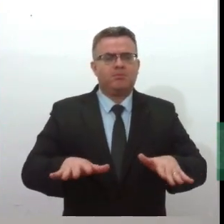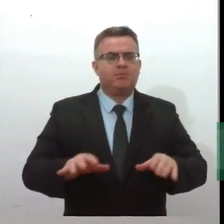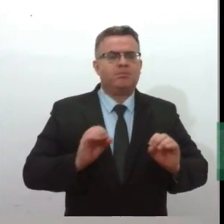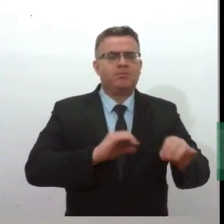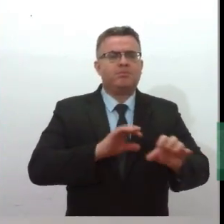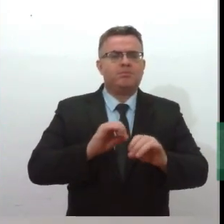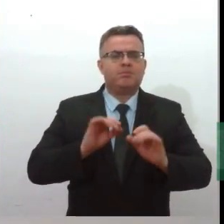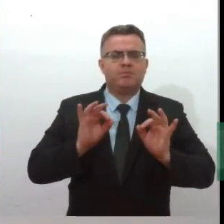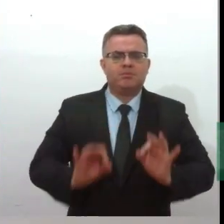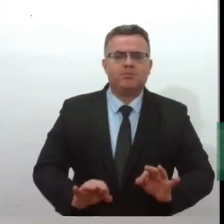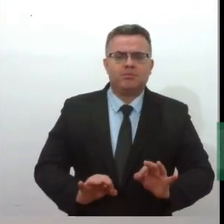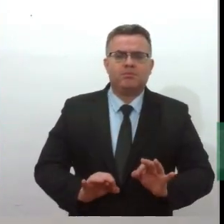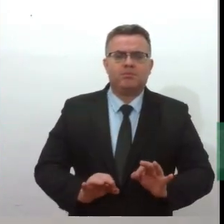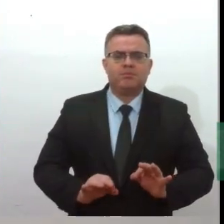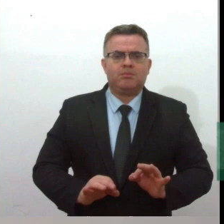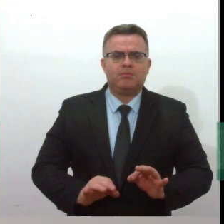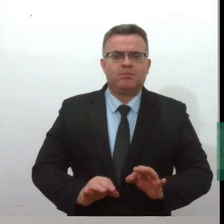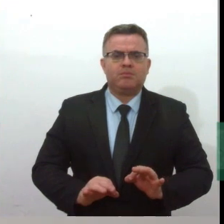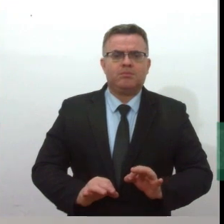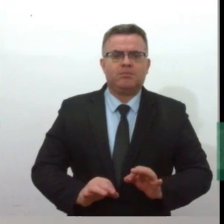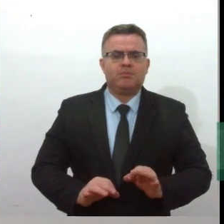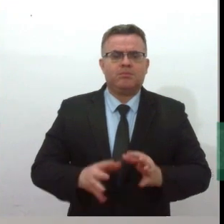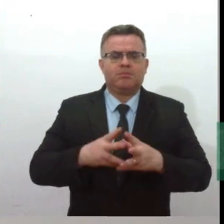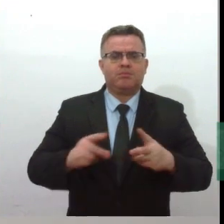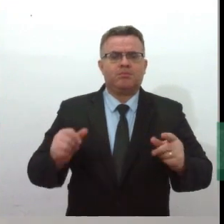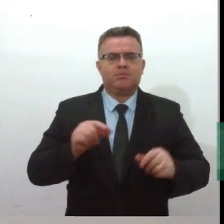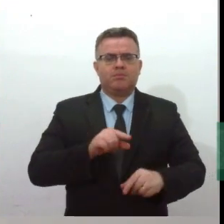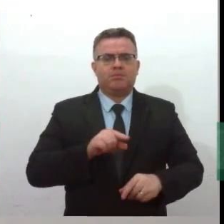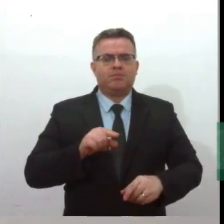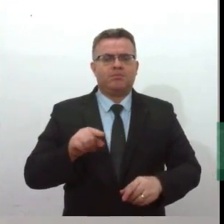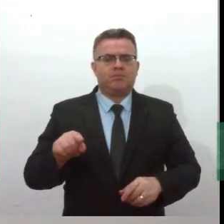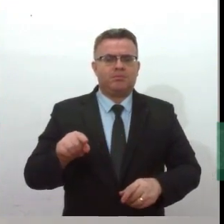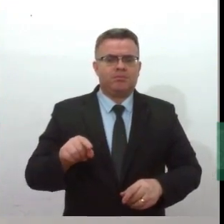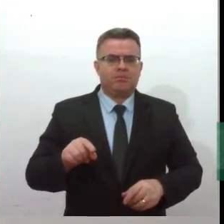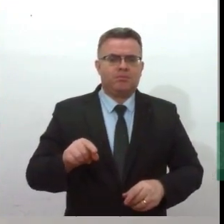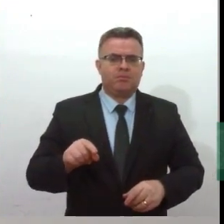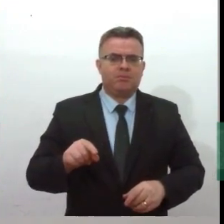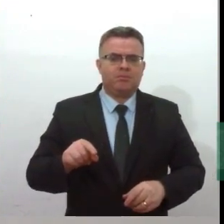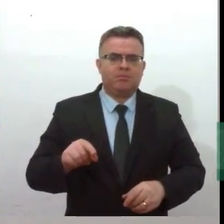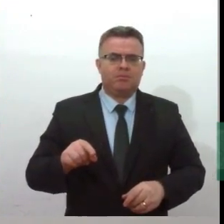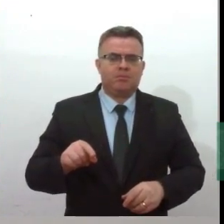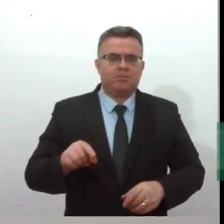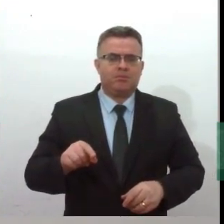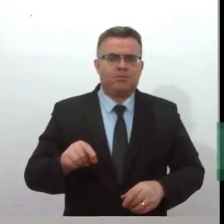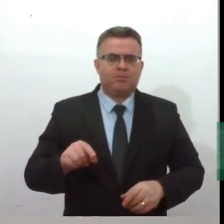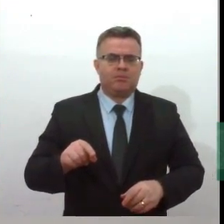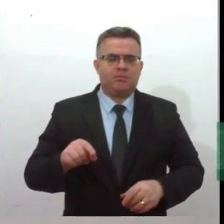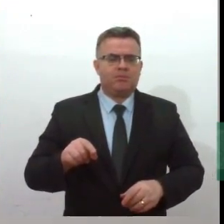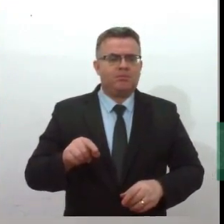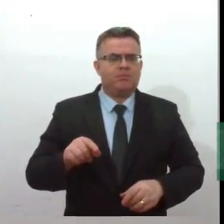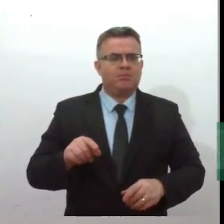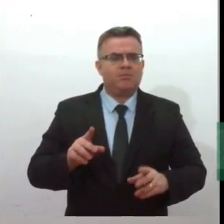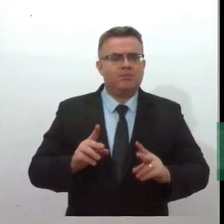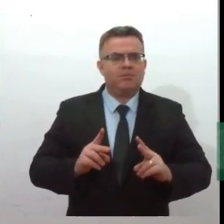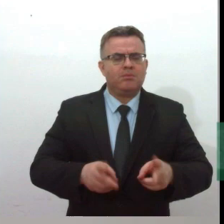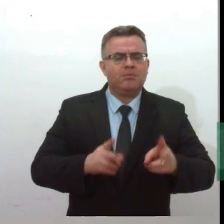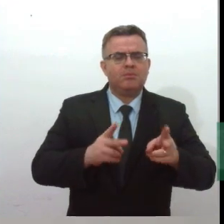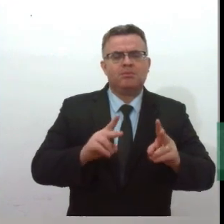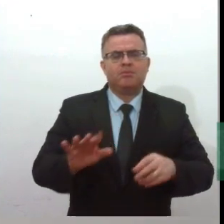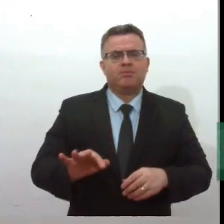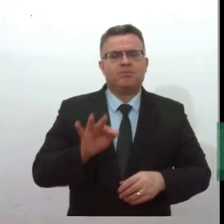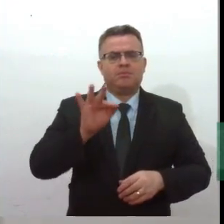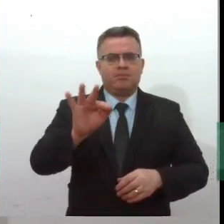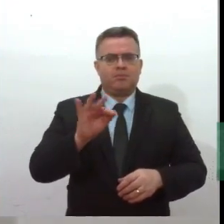há eliminação desses e eh eh dejetos corretos né a gente vai